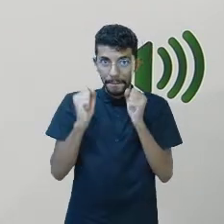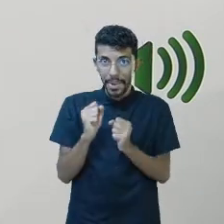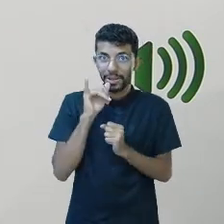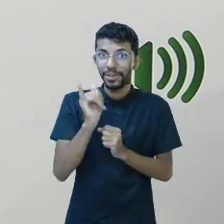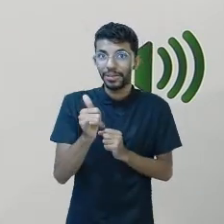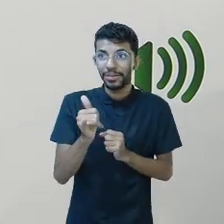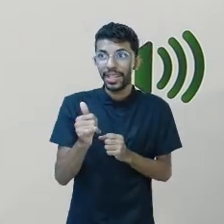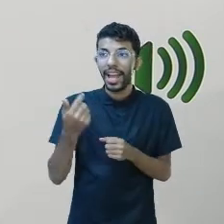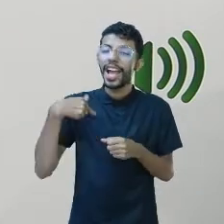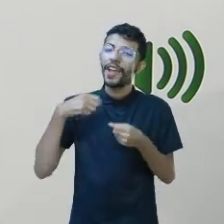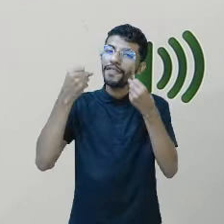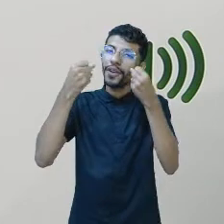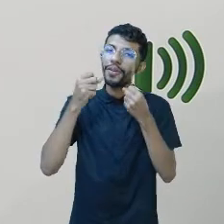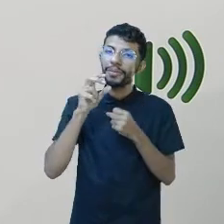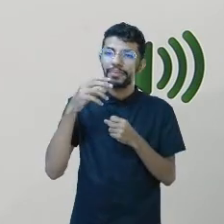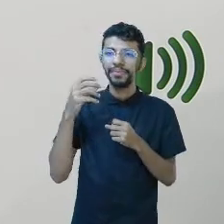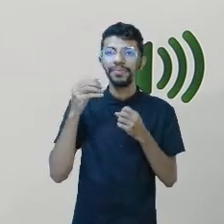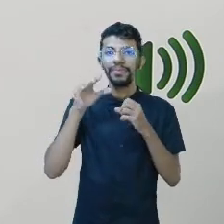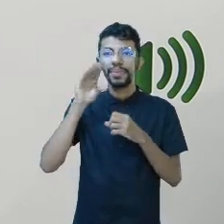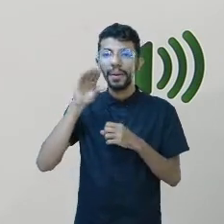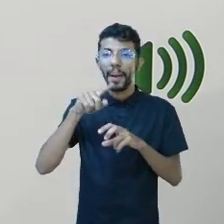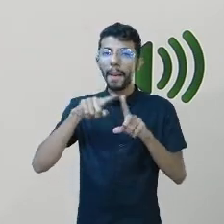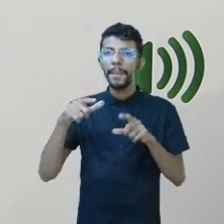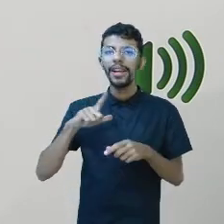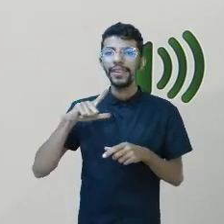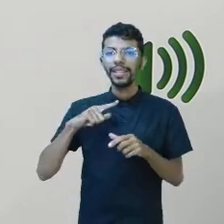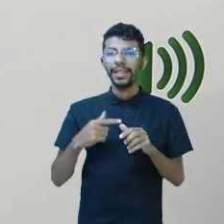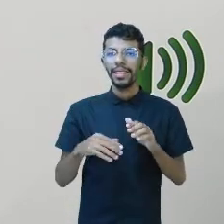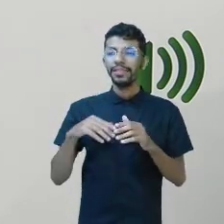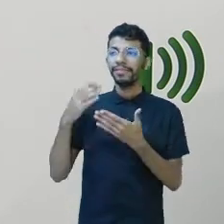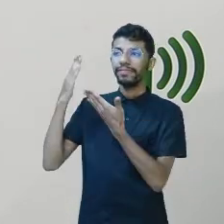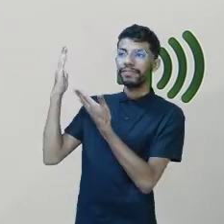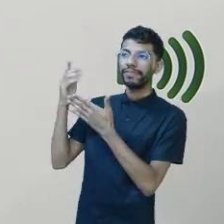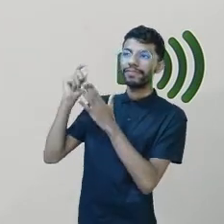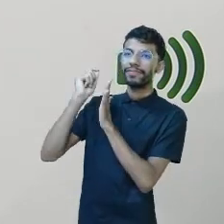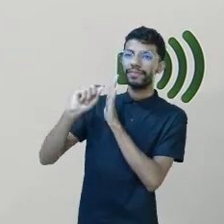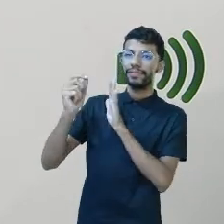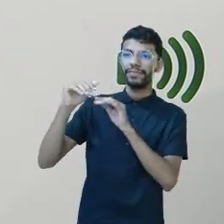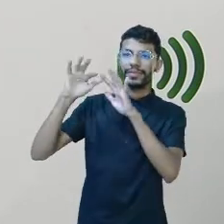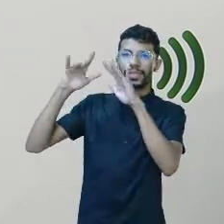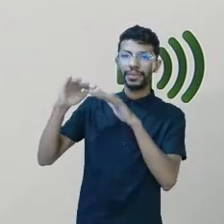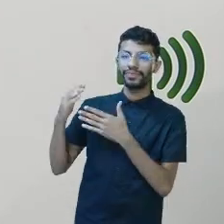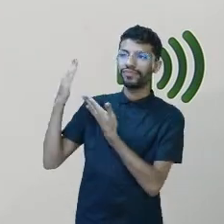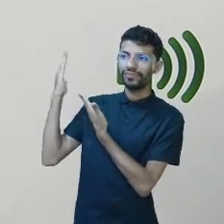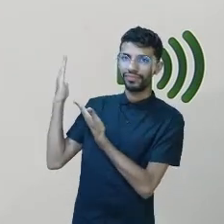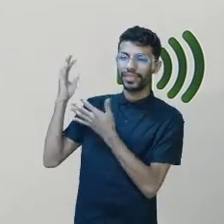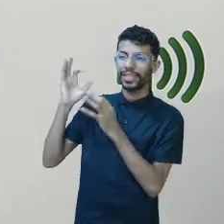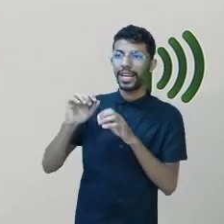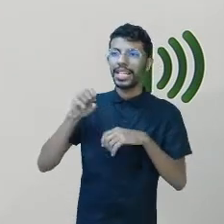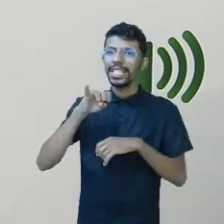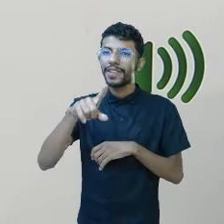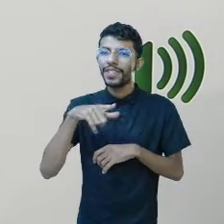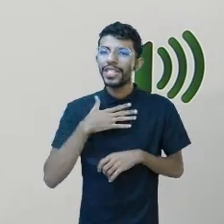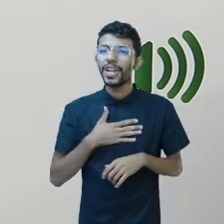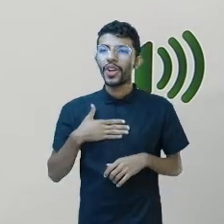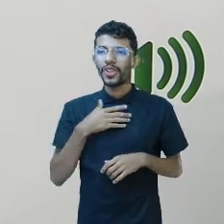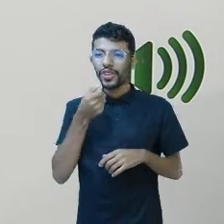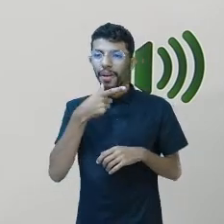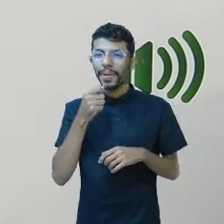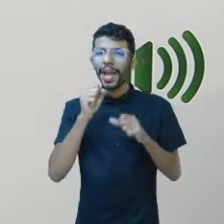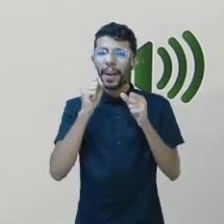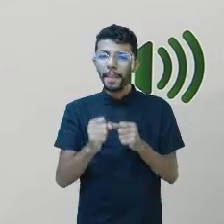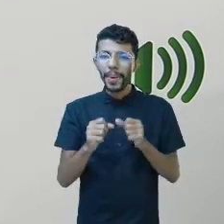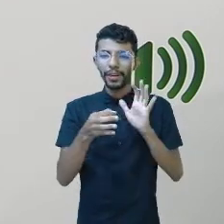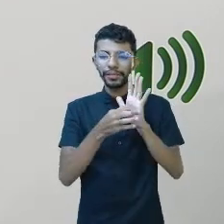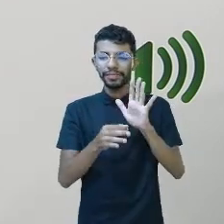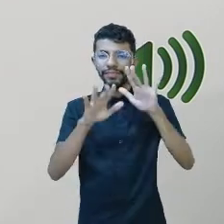vai estar escrito, tá certo? Se você gostou da piada que eu vou colocar, se você vai gostar, você coloca lá no chat. Professora, gostei. Se não